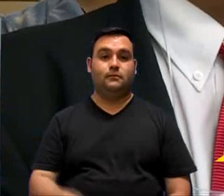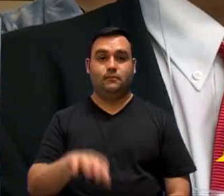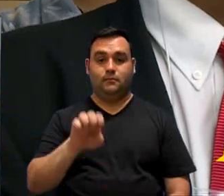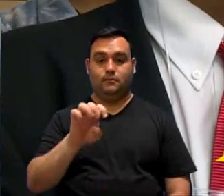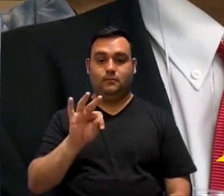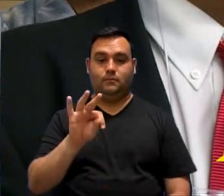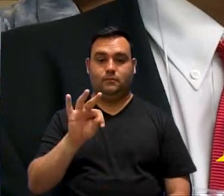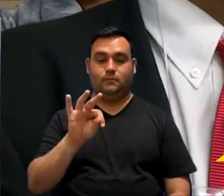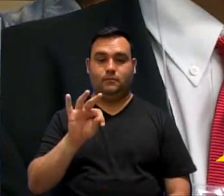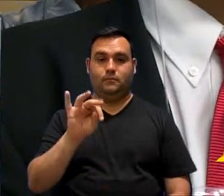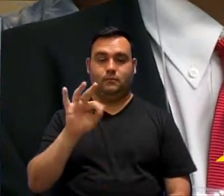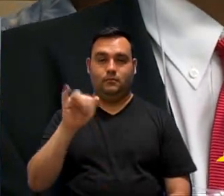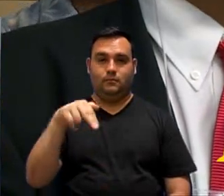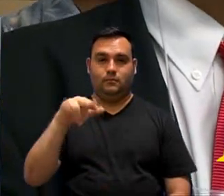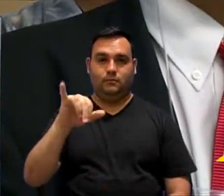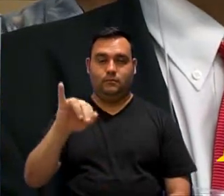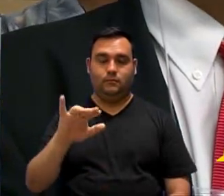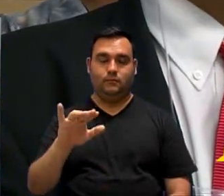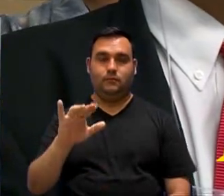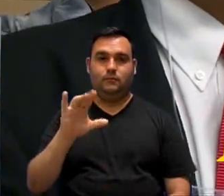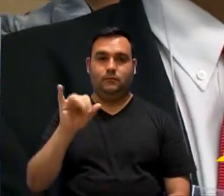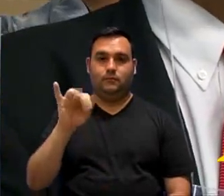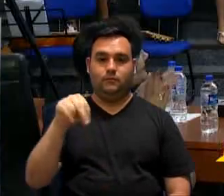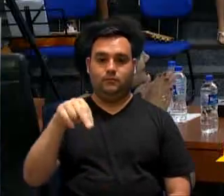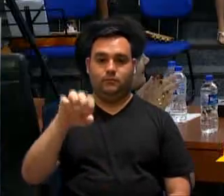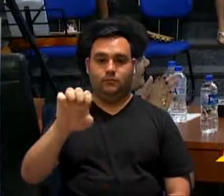Stephanie Cristine Rezende Florencio.